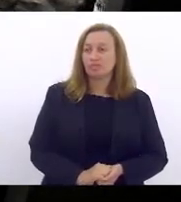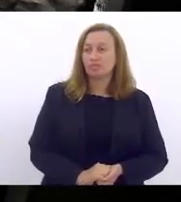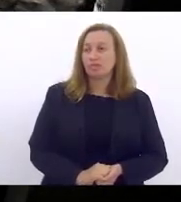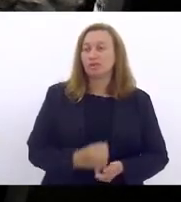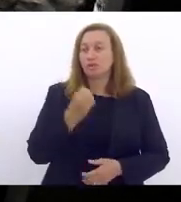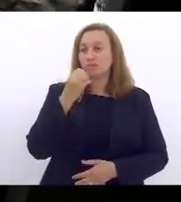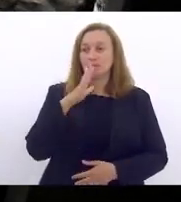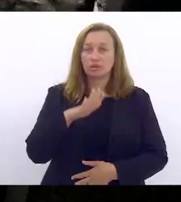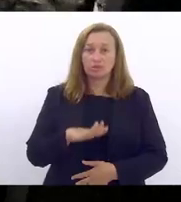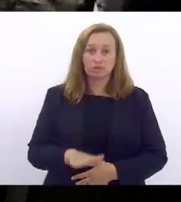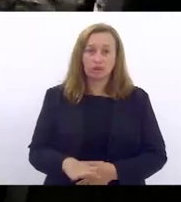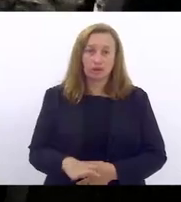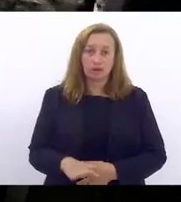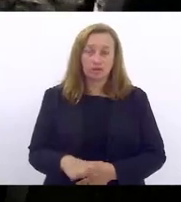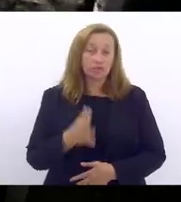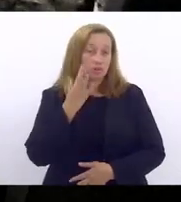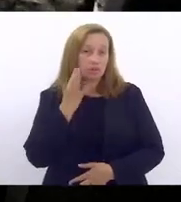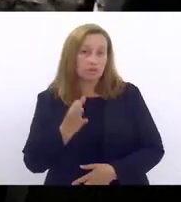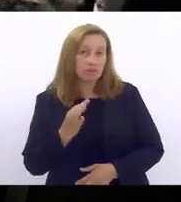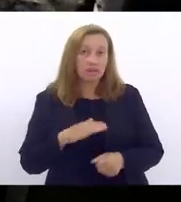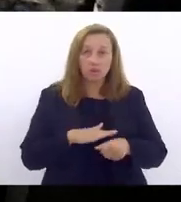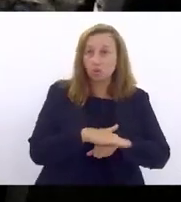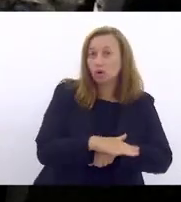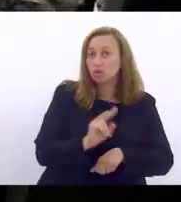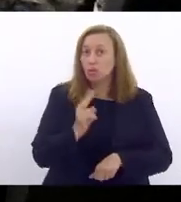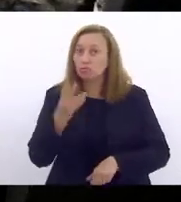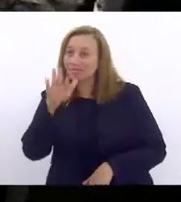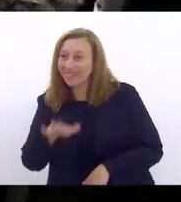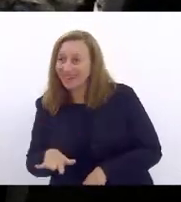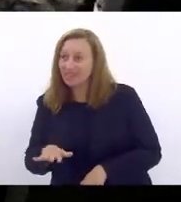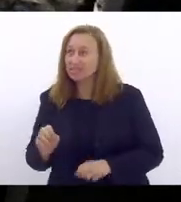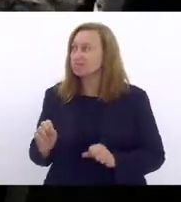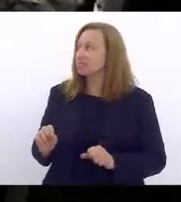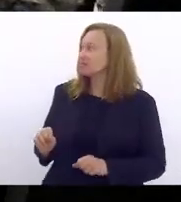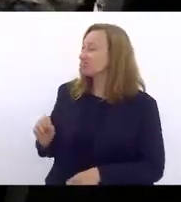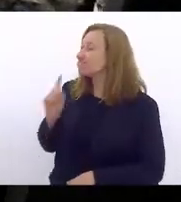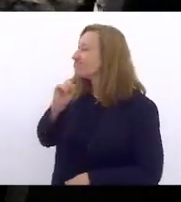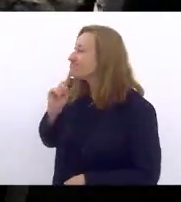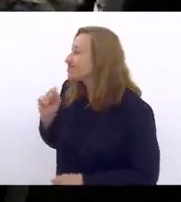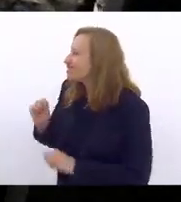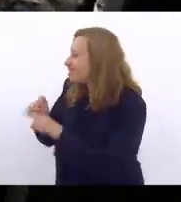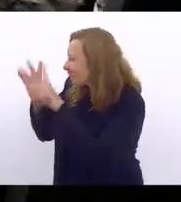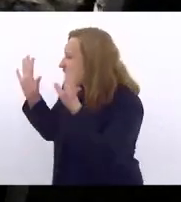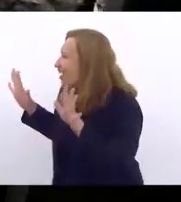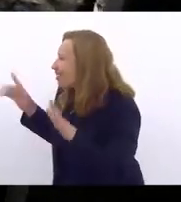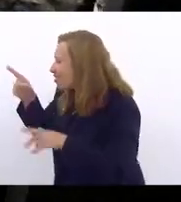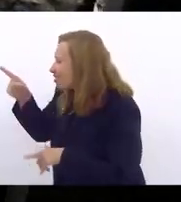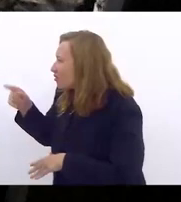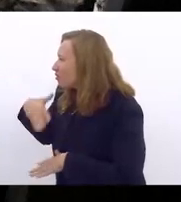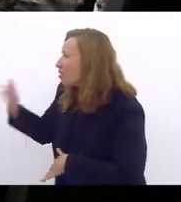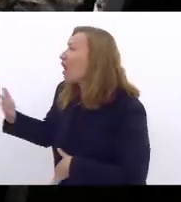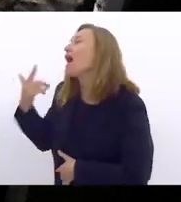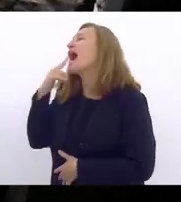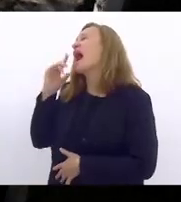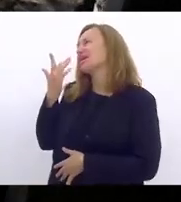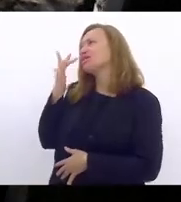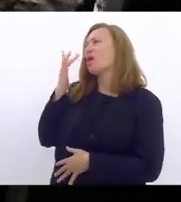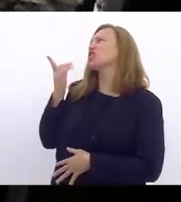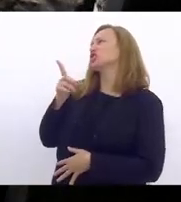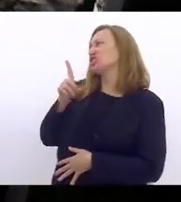Boa tarde. Eu não sei se é boa tarde ou boa noite. Já está claro lá fora. Então, estou considerando que ainda está de